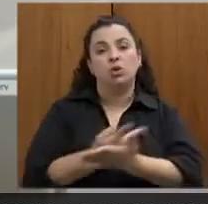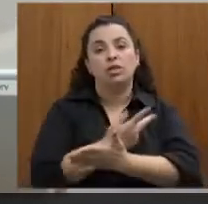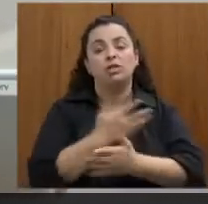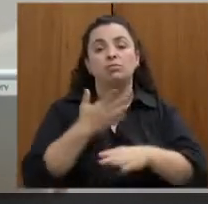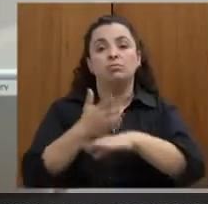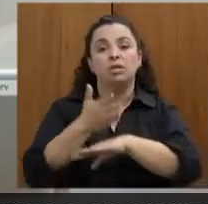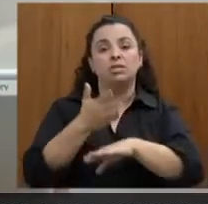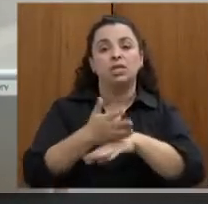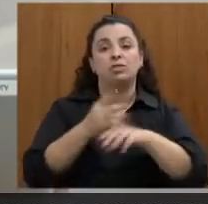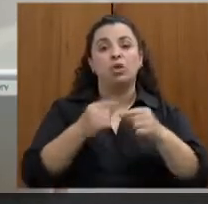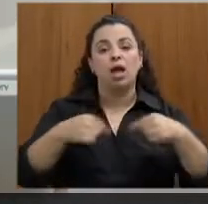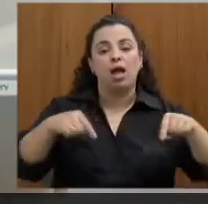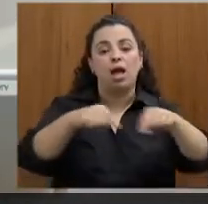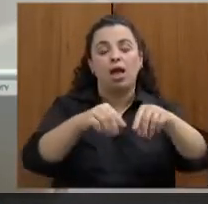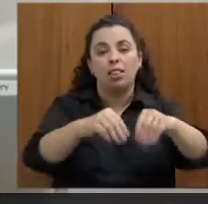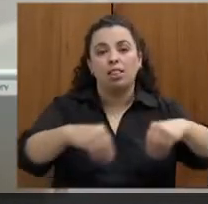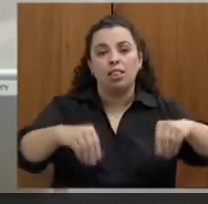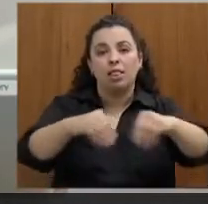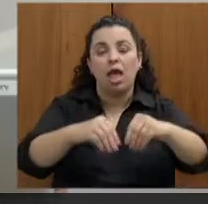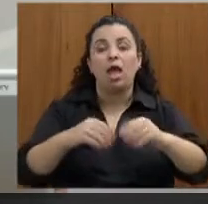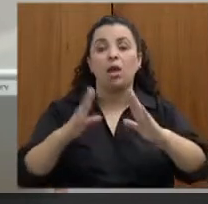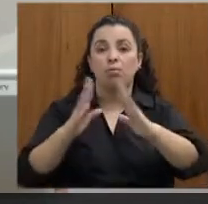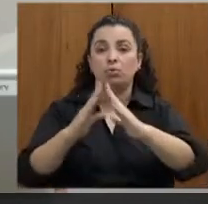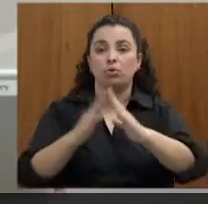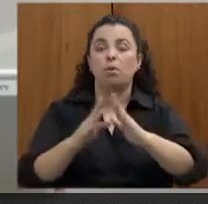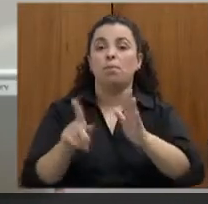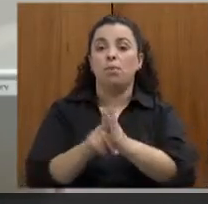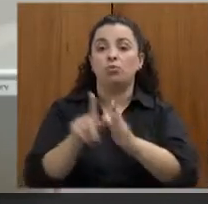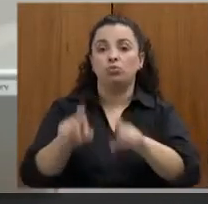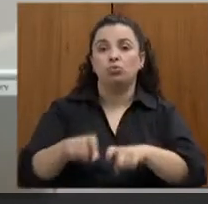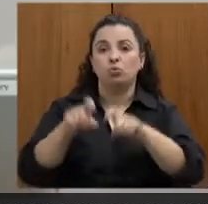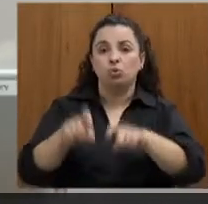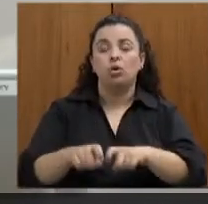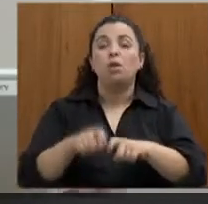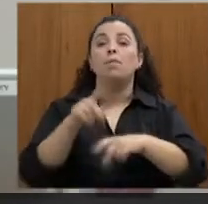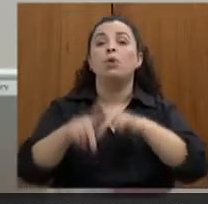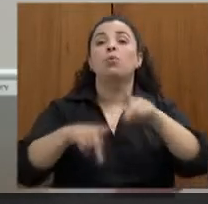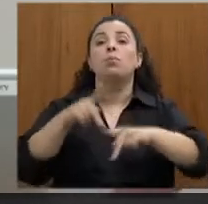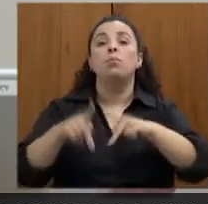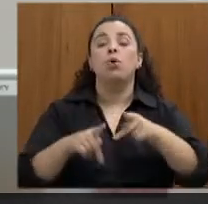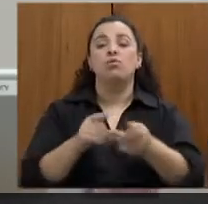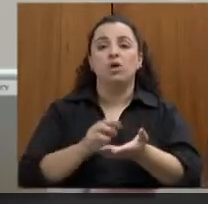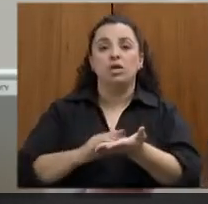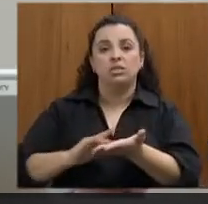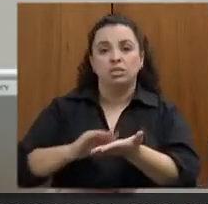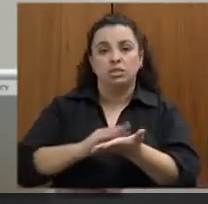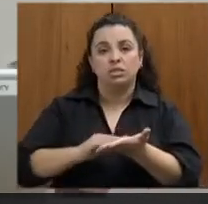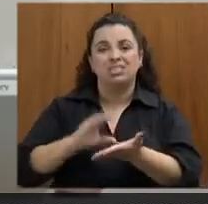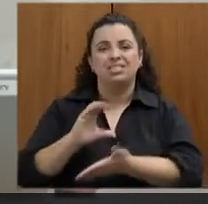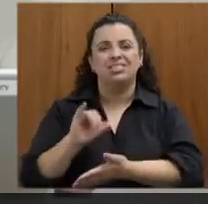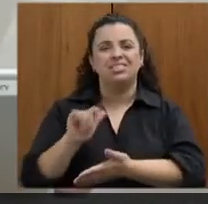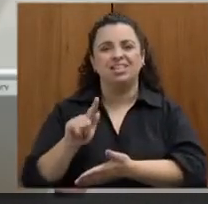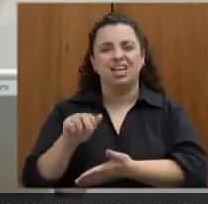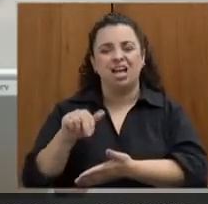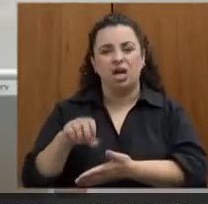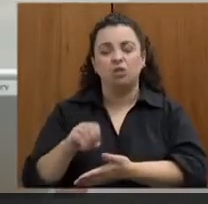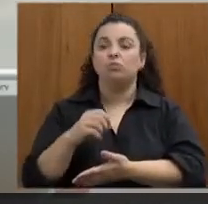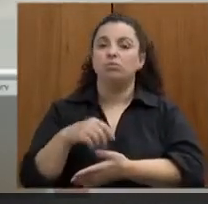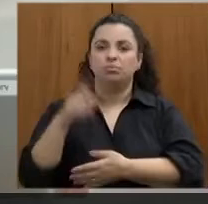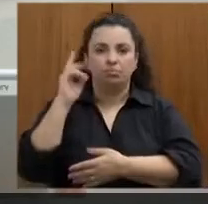à terra e à moradia culturalmente adequada para os povos ciganos de Minas Gerais. Requerimento de